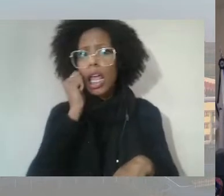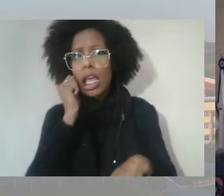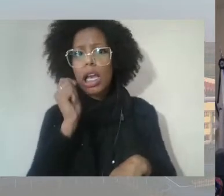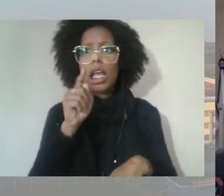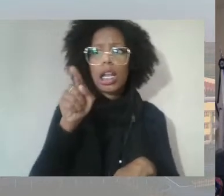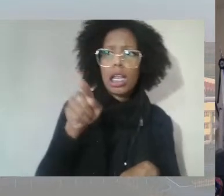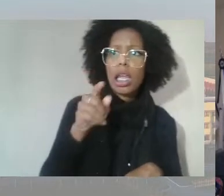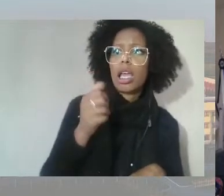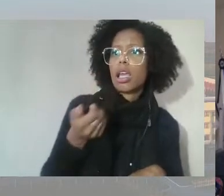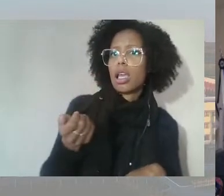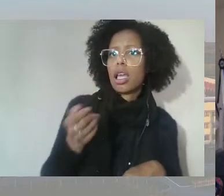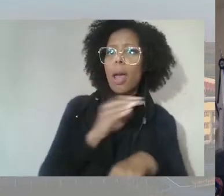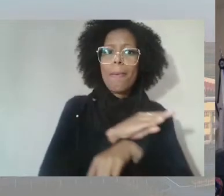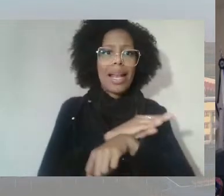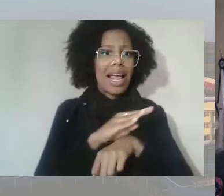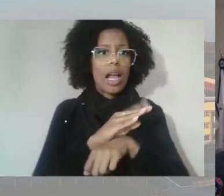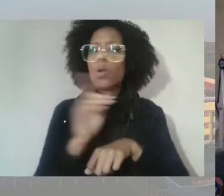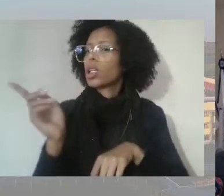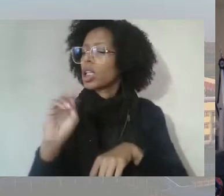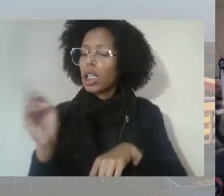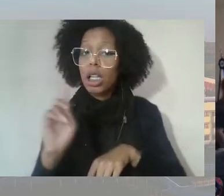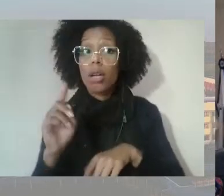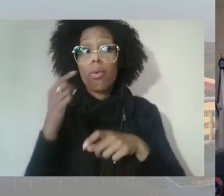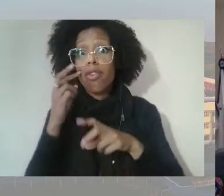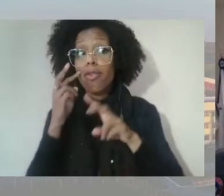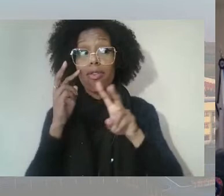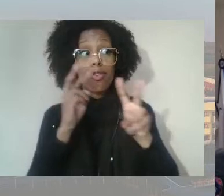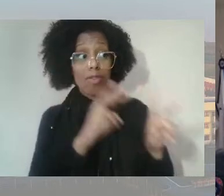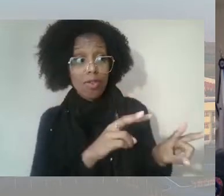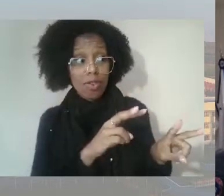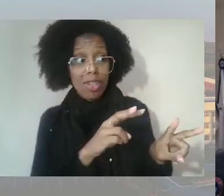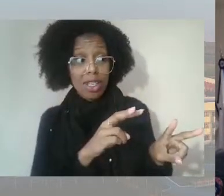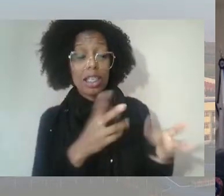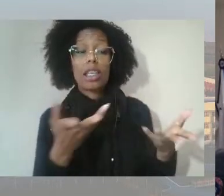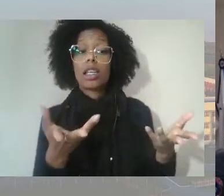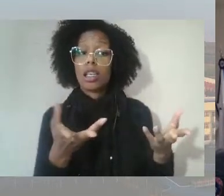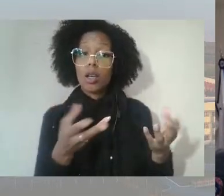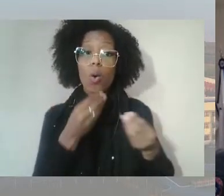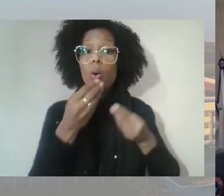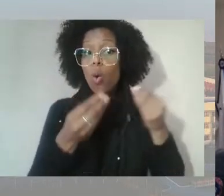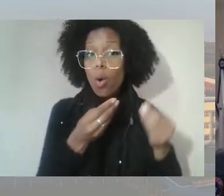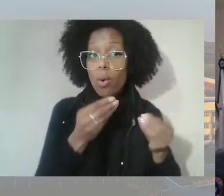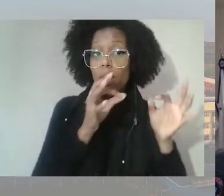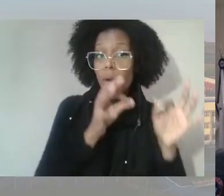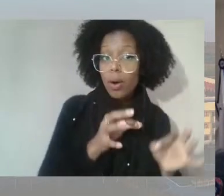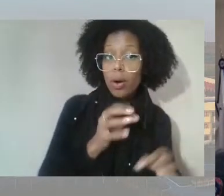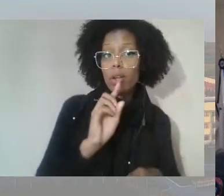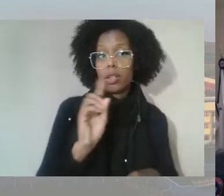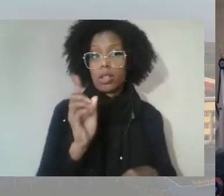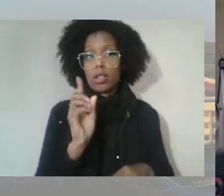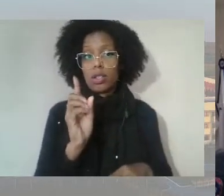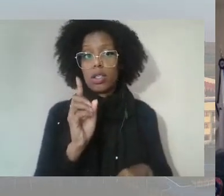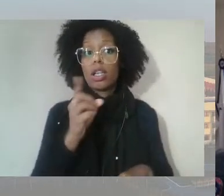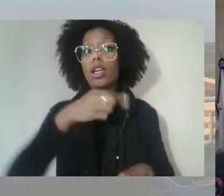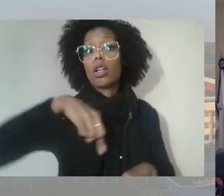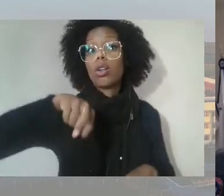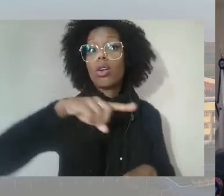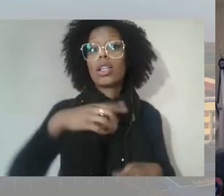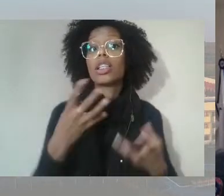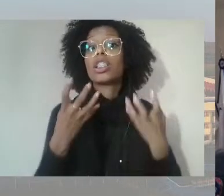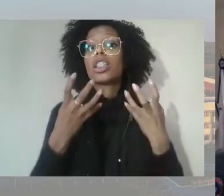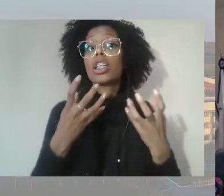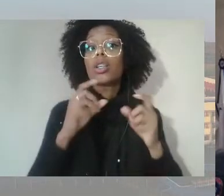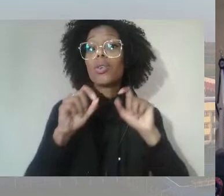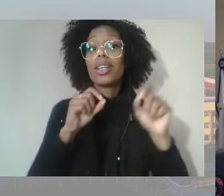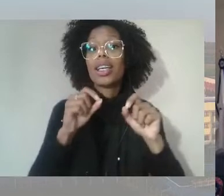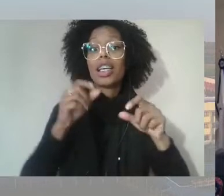ao ato. Era um ato aqui para homenagear um doutor honoris causa e a gente queria manter o respeito